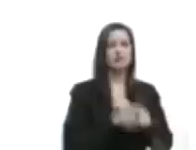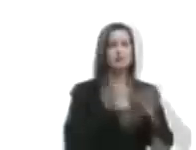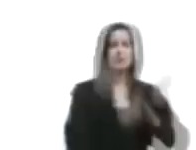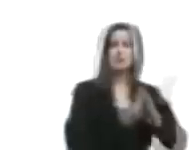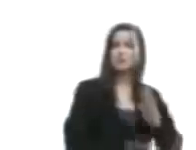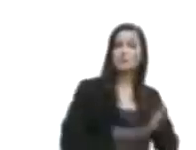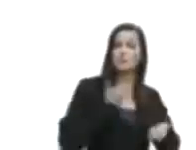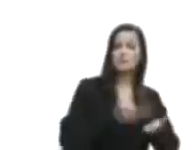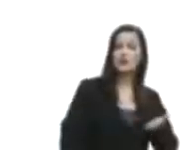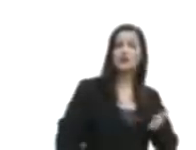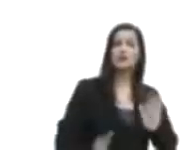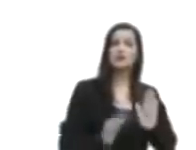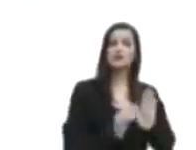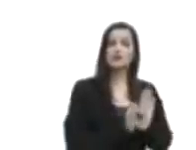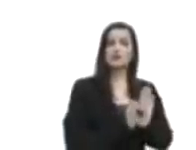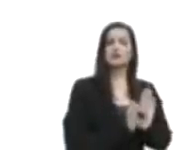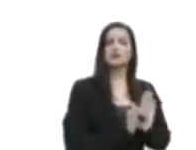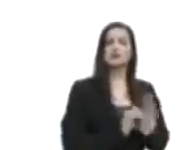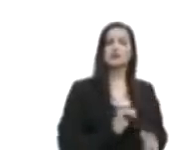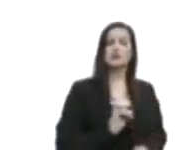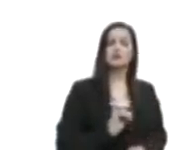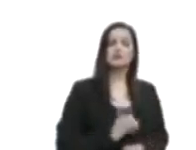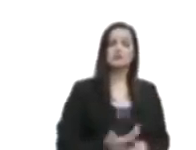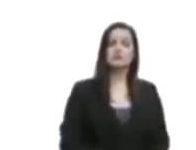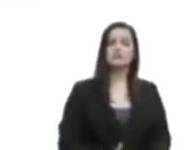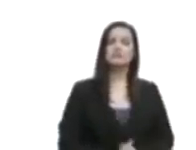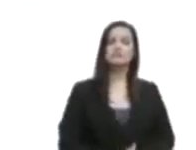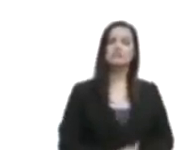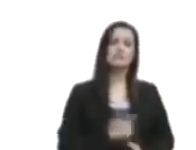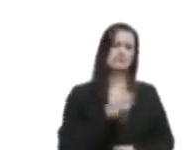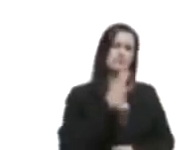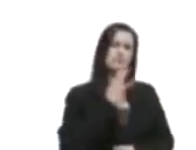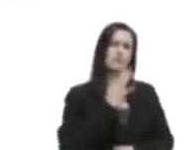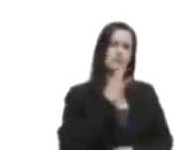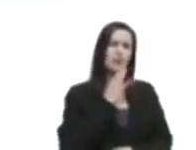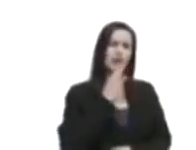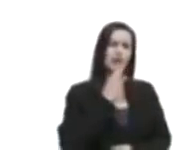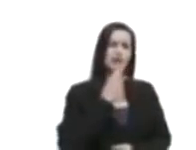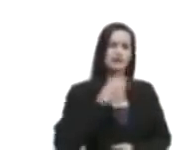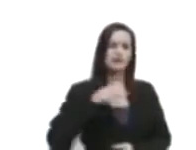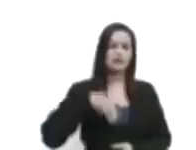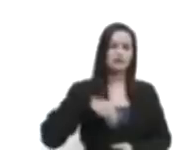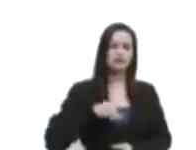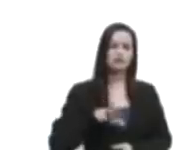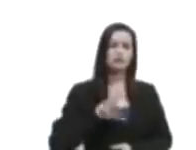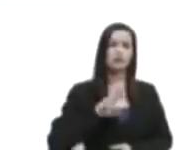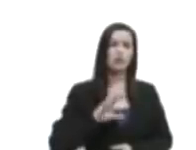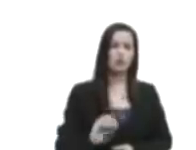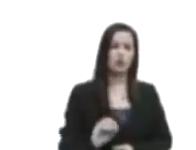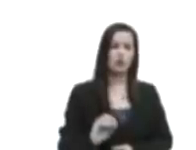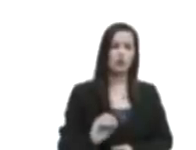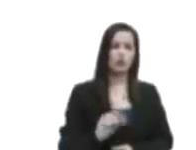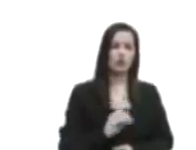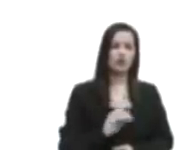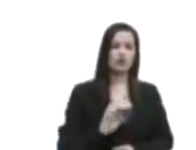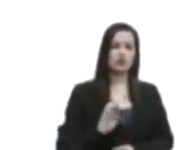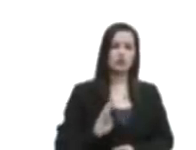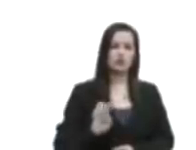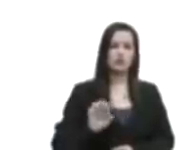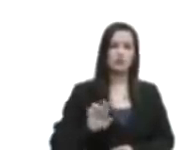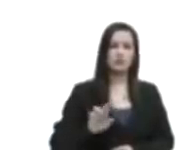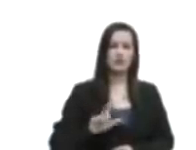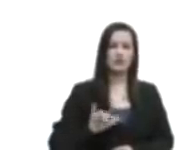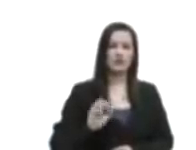texto. Você sabe que com a queda do Muro de Berlim, em 89, uma corrente filosófica